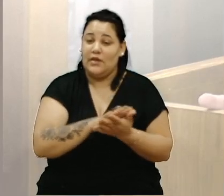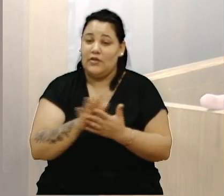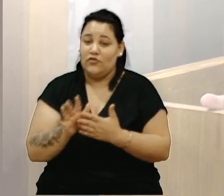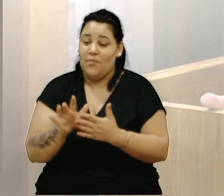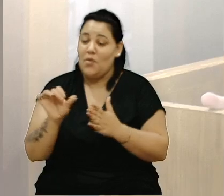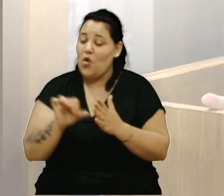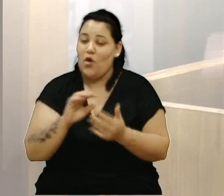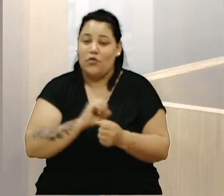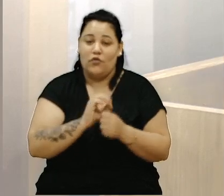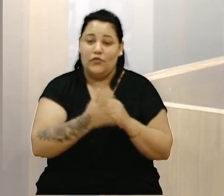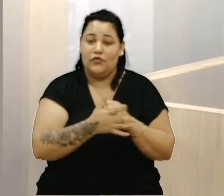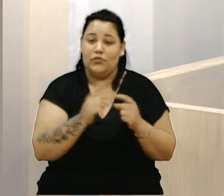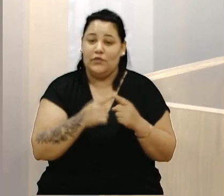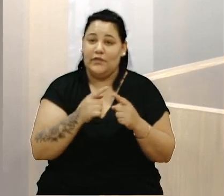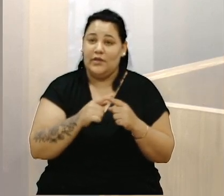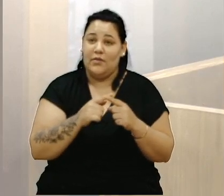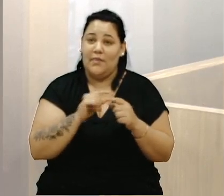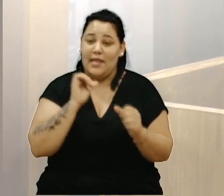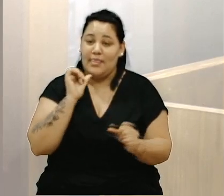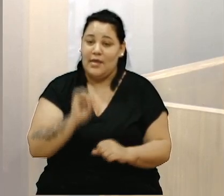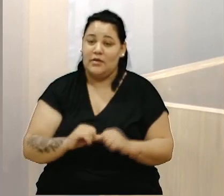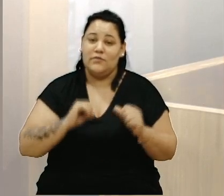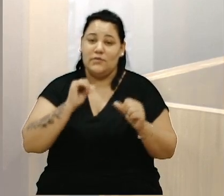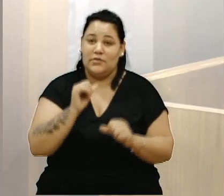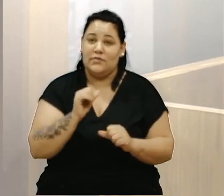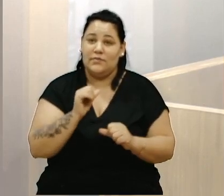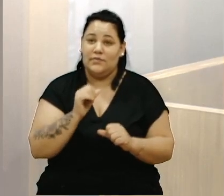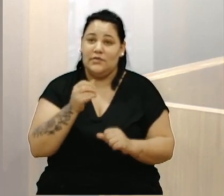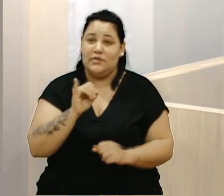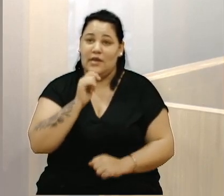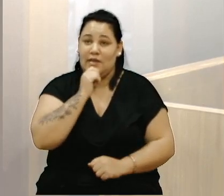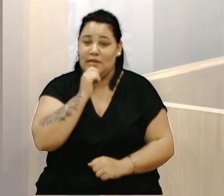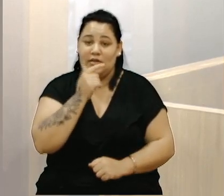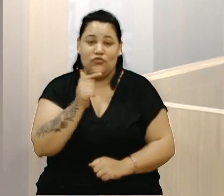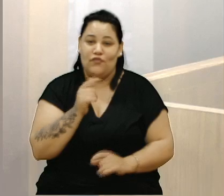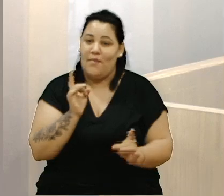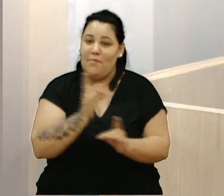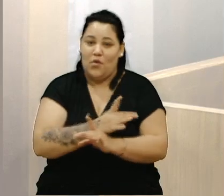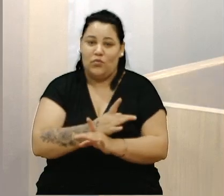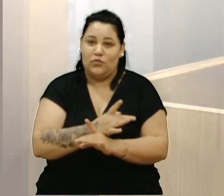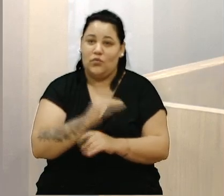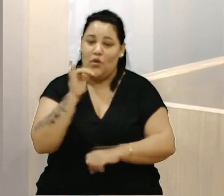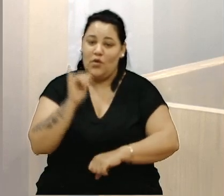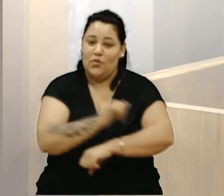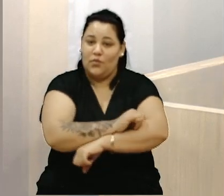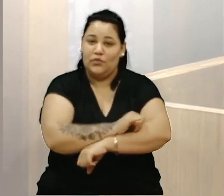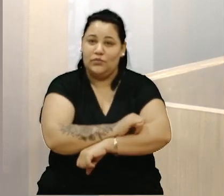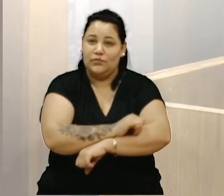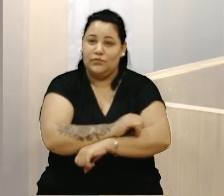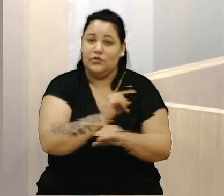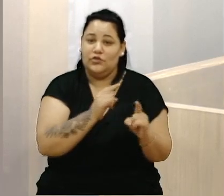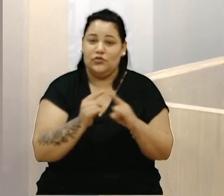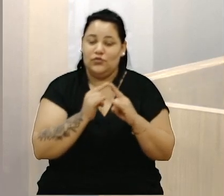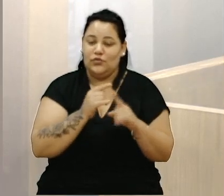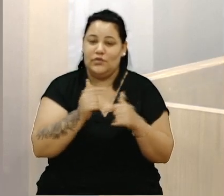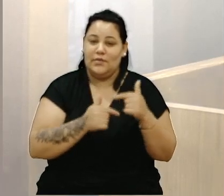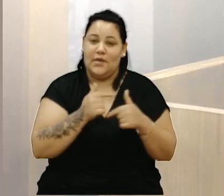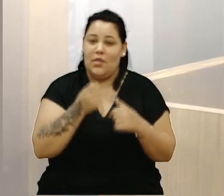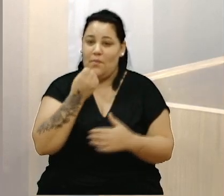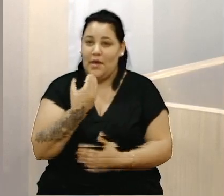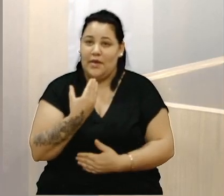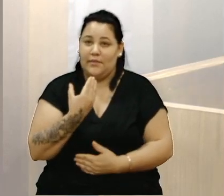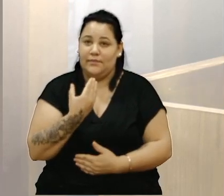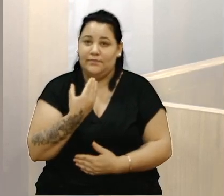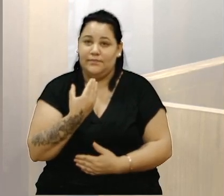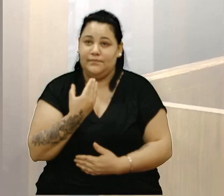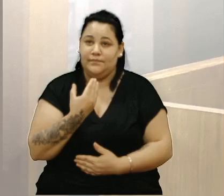de página e se nós não estivermos preparados com um baita aeroporto, com as instituições funcionando, Ou seja,